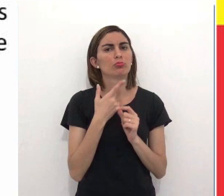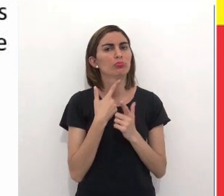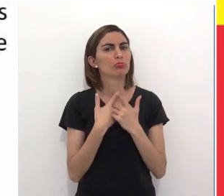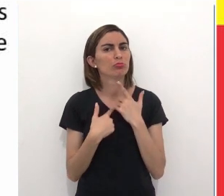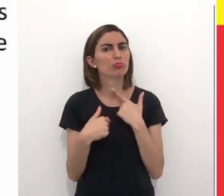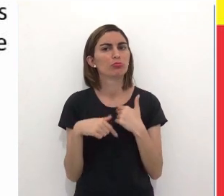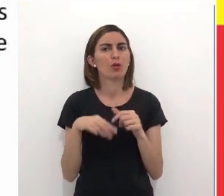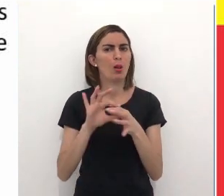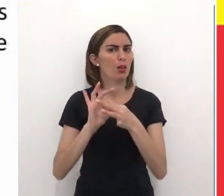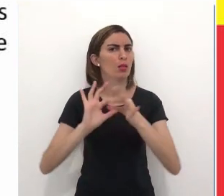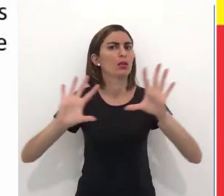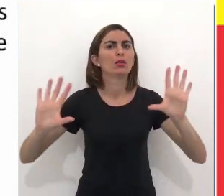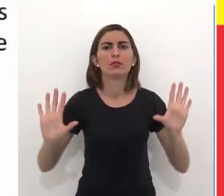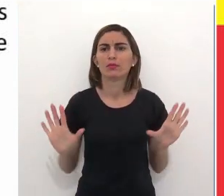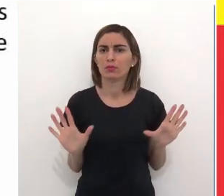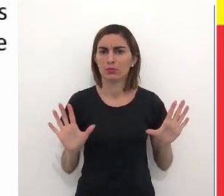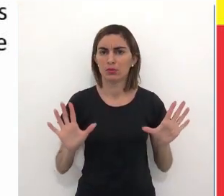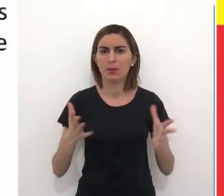desejo